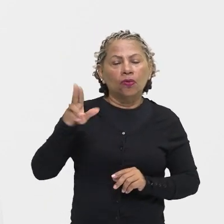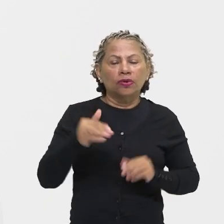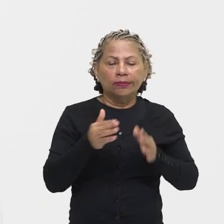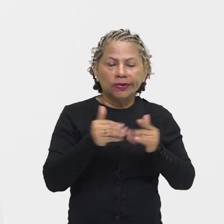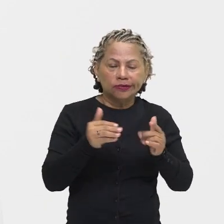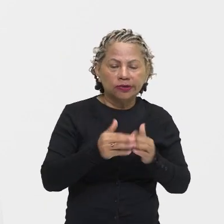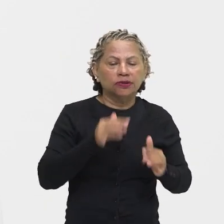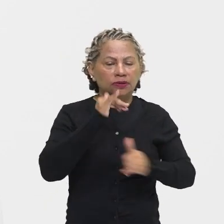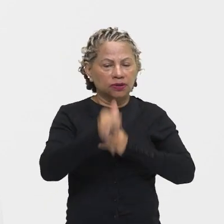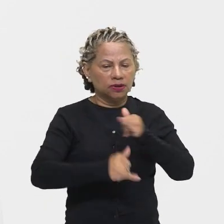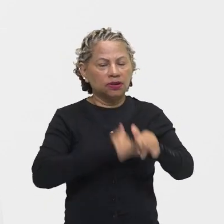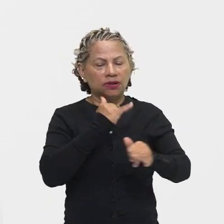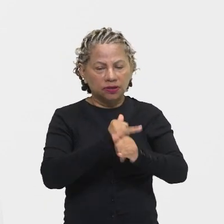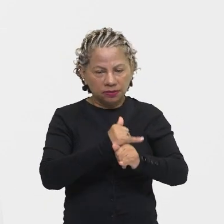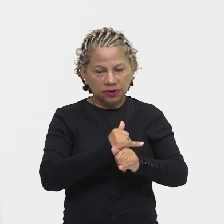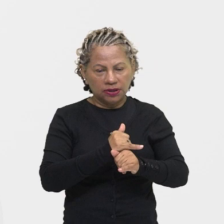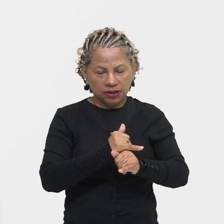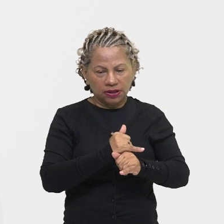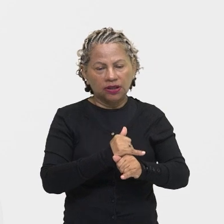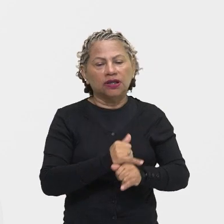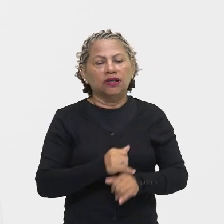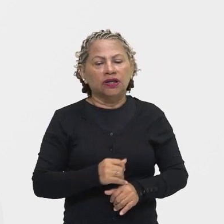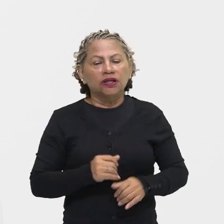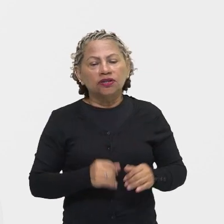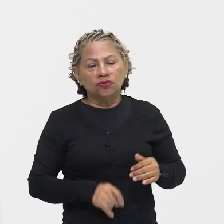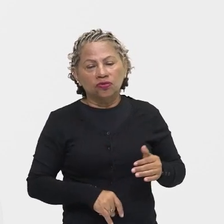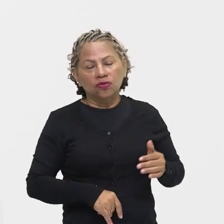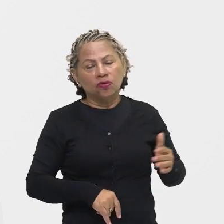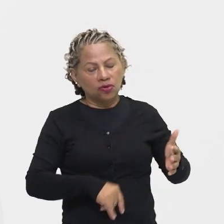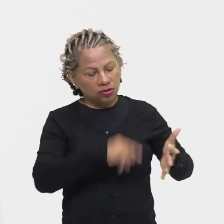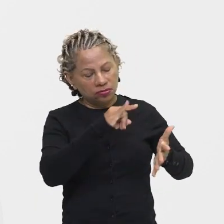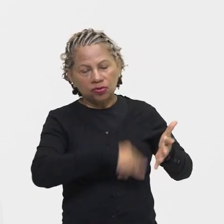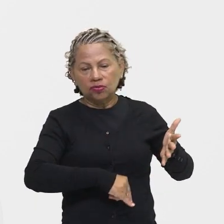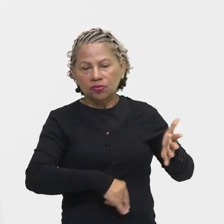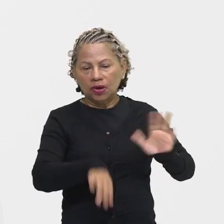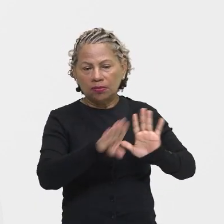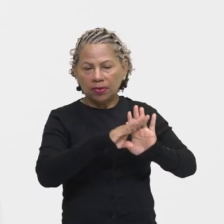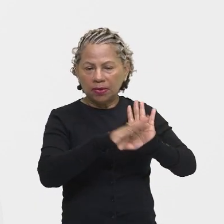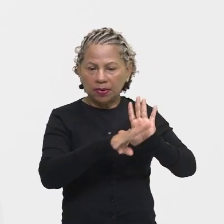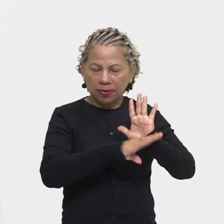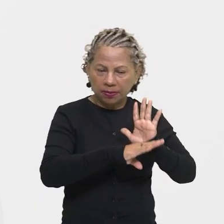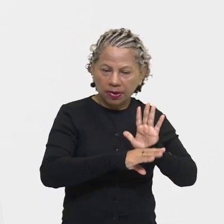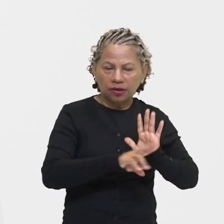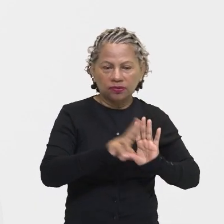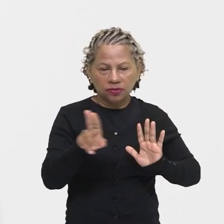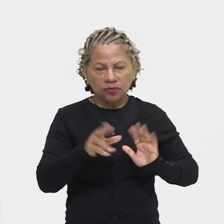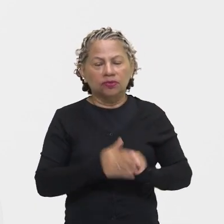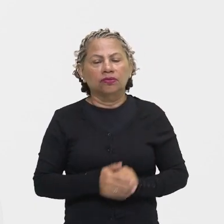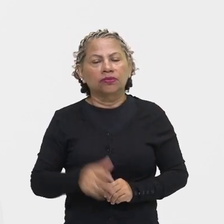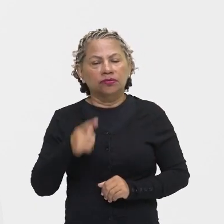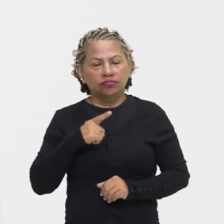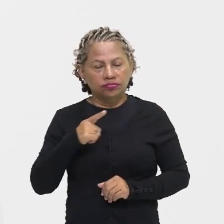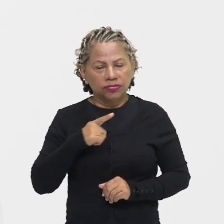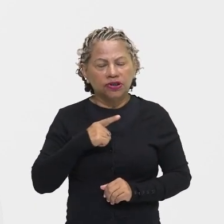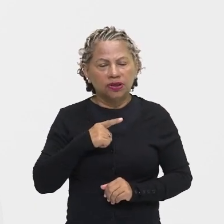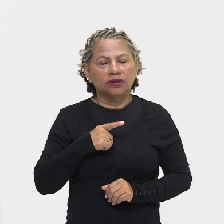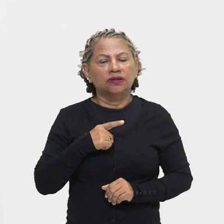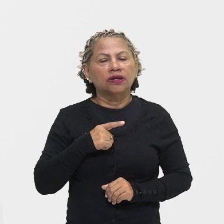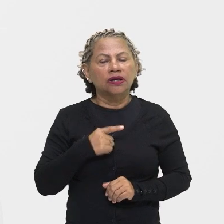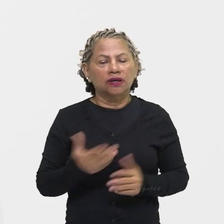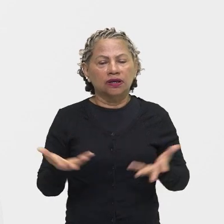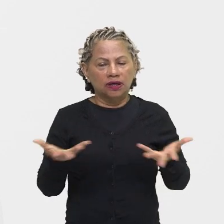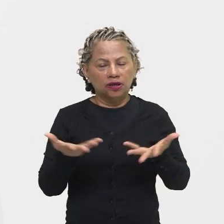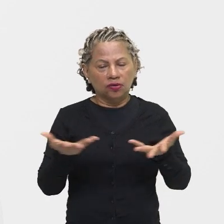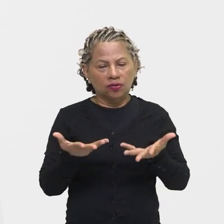internet, esses abaixo-assinados ganharam formato de sites nos quais os ativistas podem criar